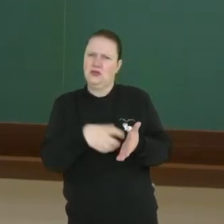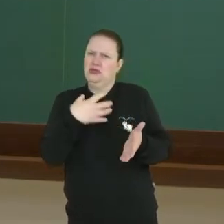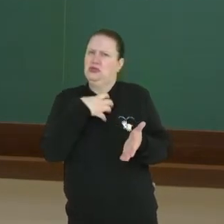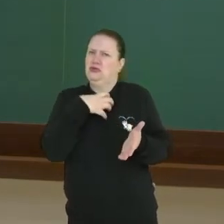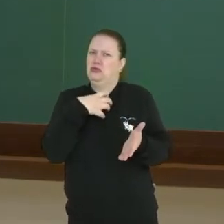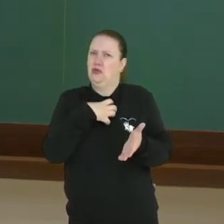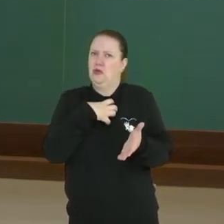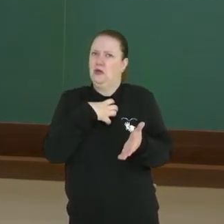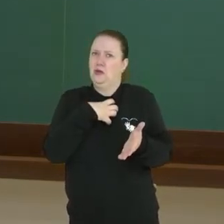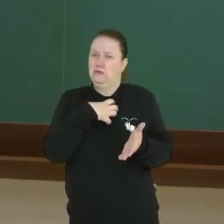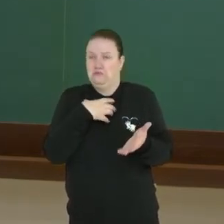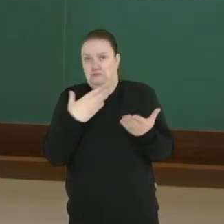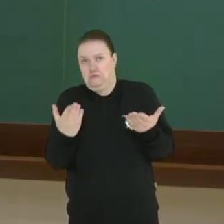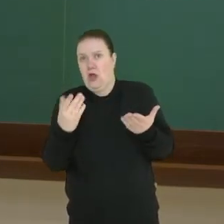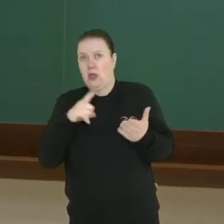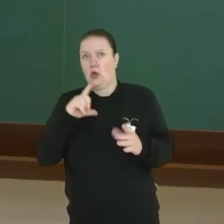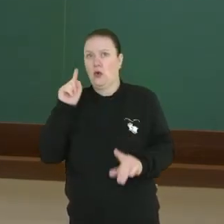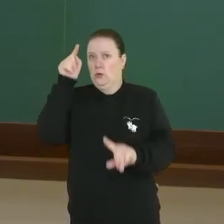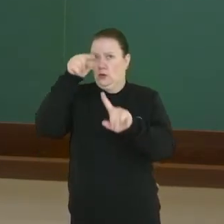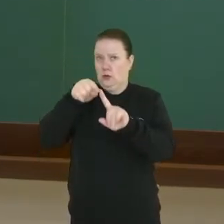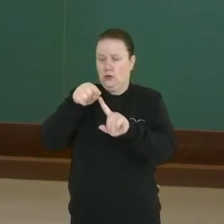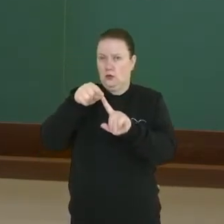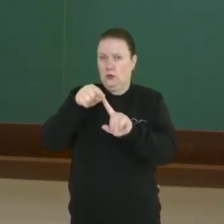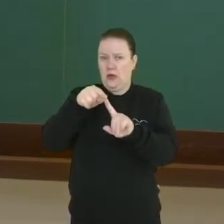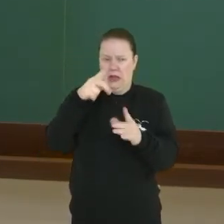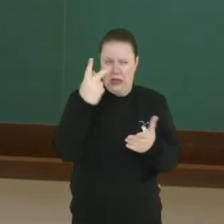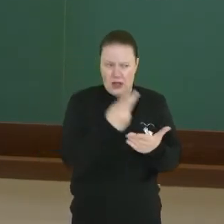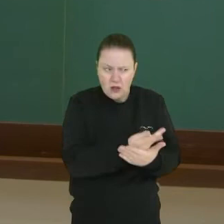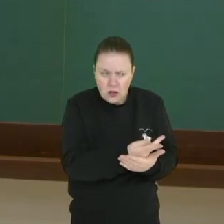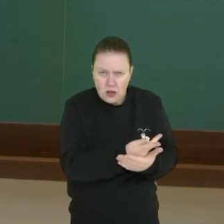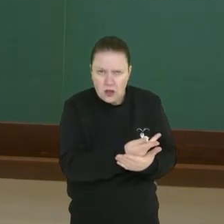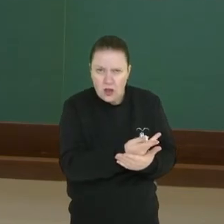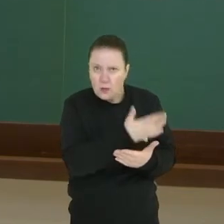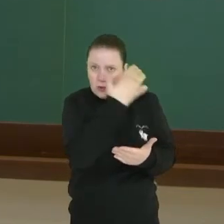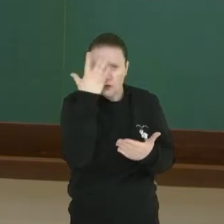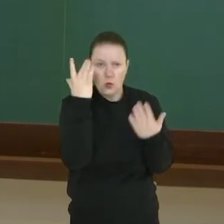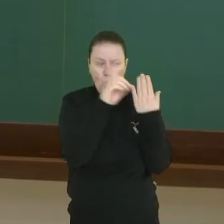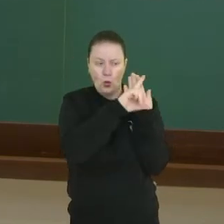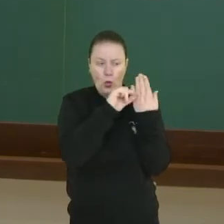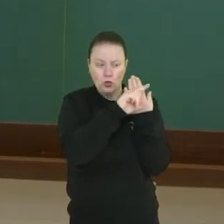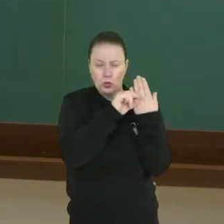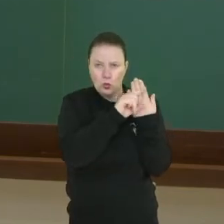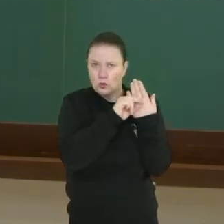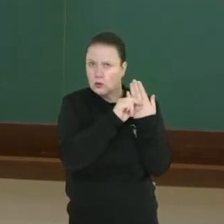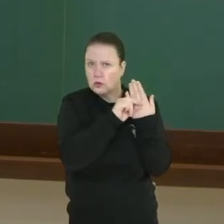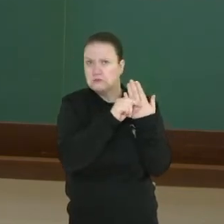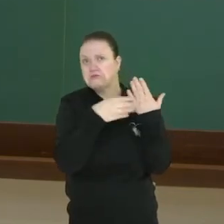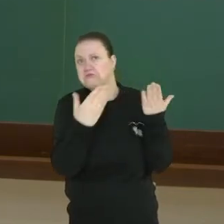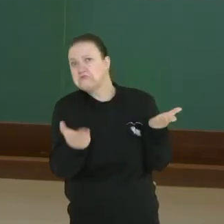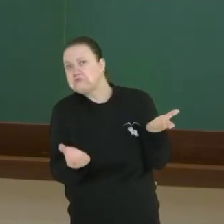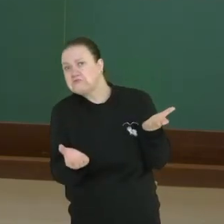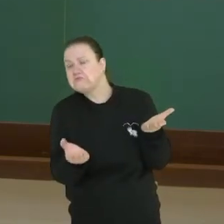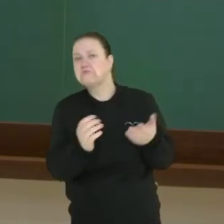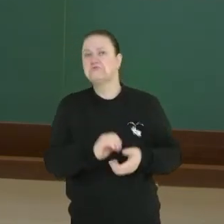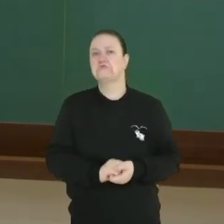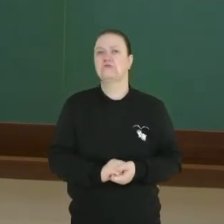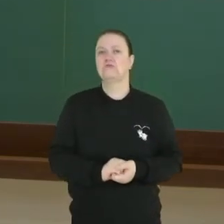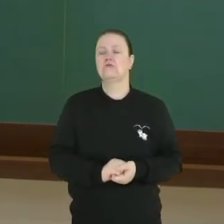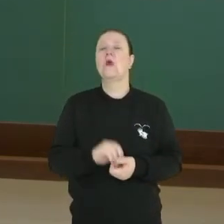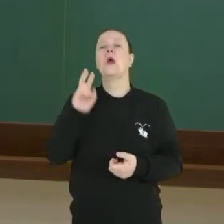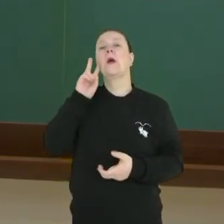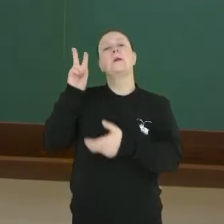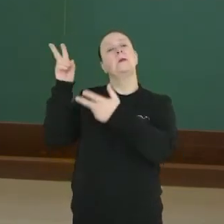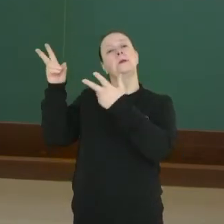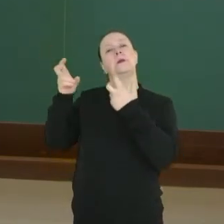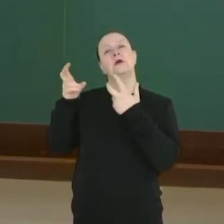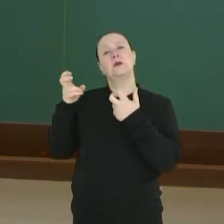Foi proposital? Não foi? Foi um erro do autor ali, por acaso? O que será que aconteceu aqui? Percebo que